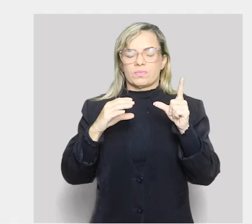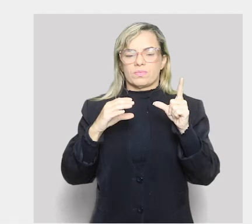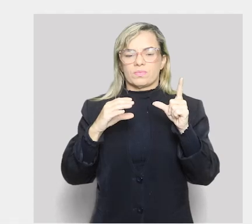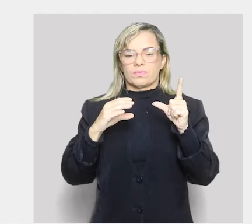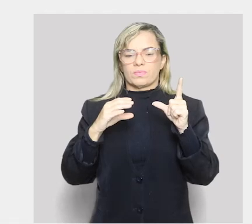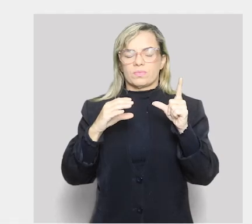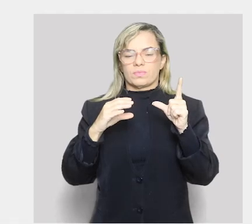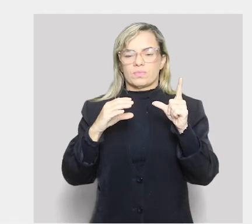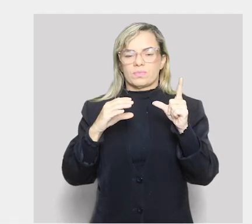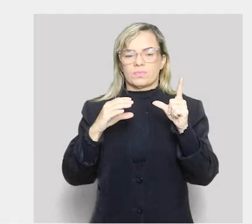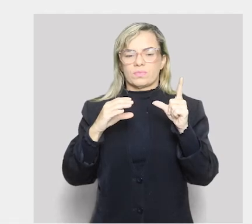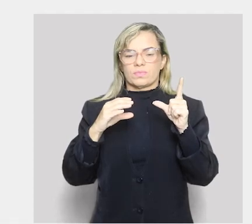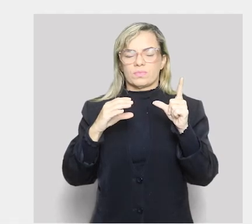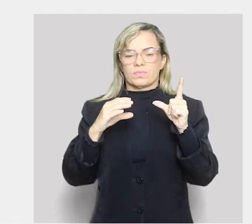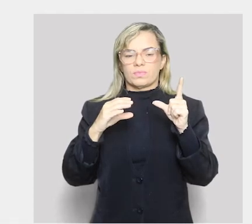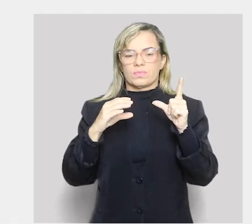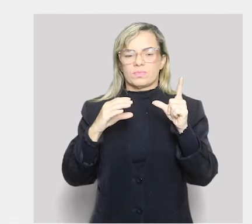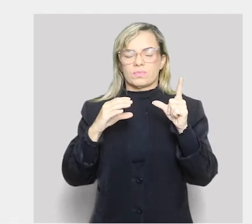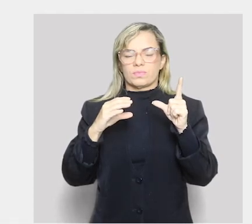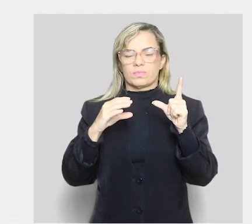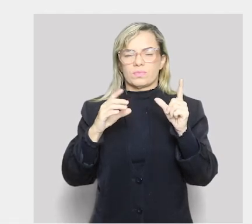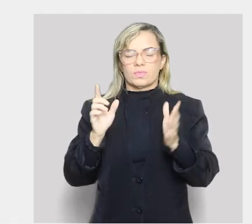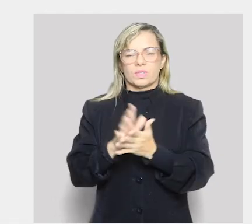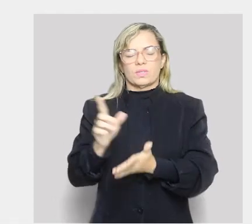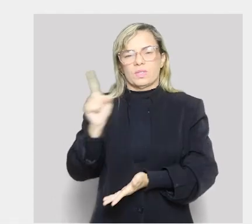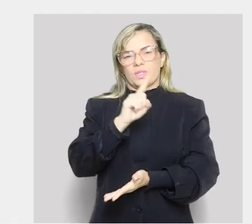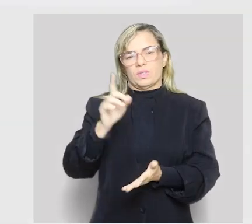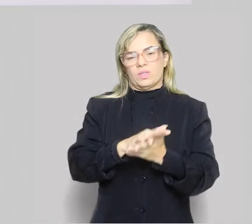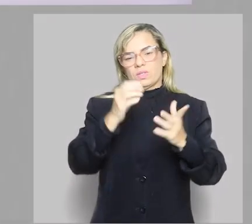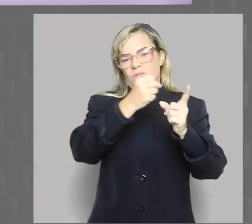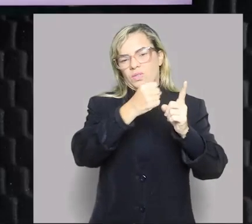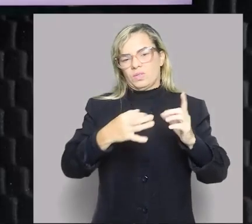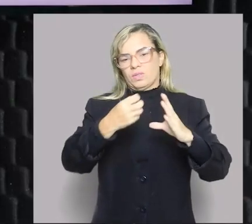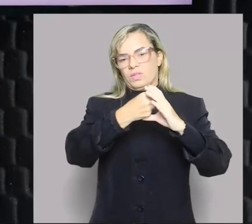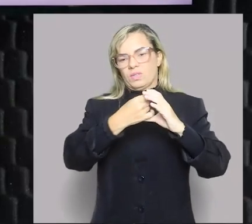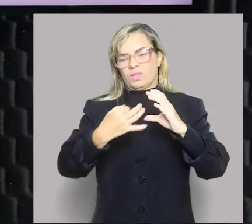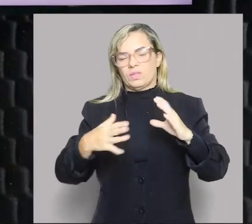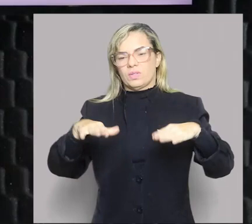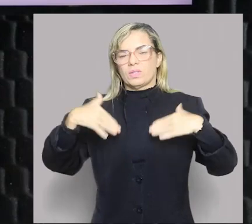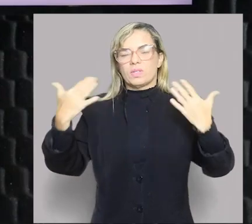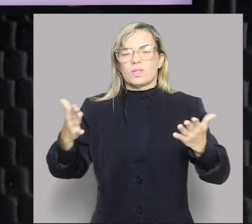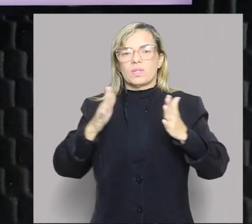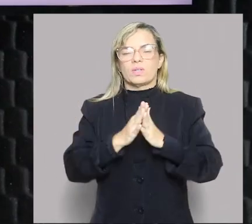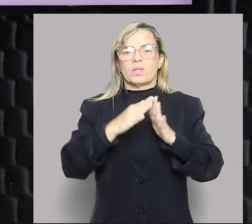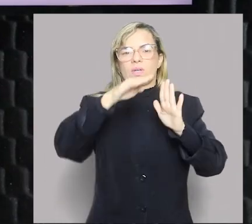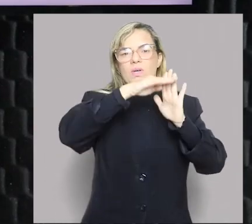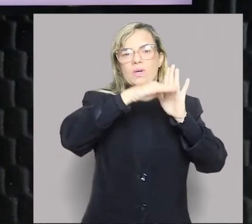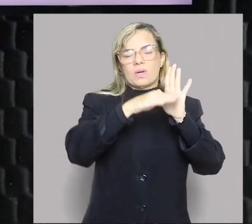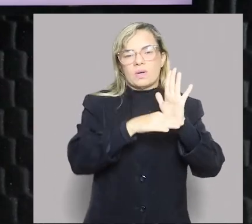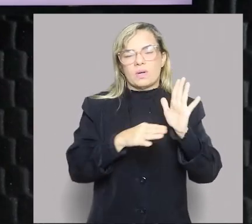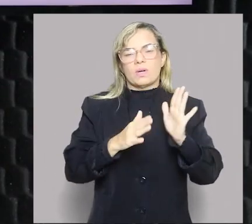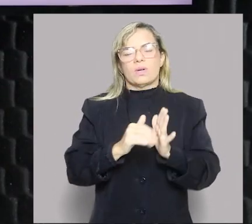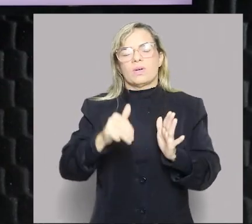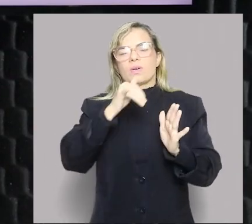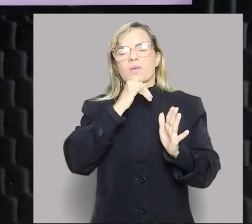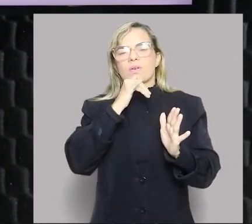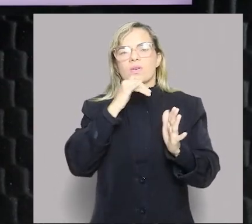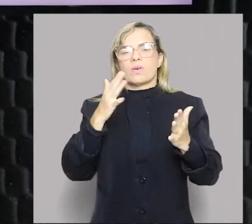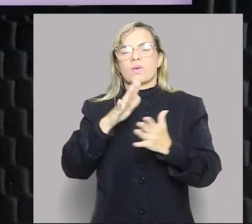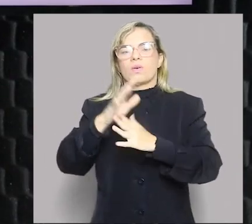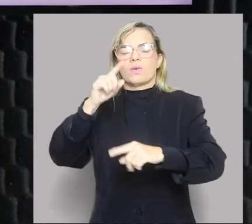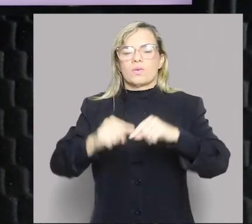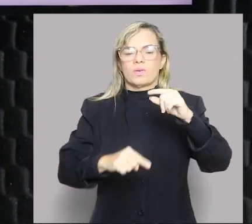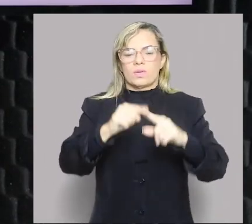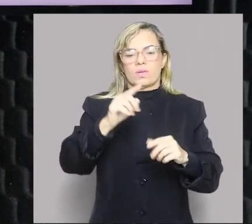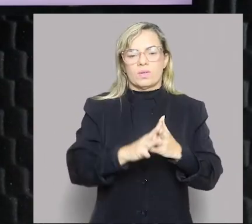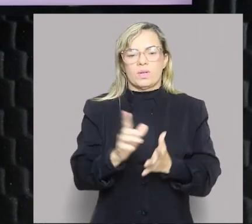considerados obsoletos pelo mercado. Ele não vai descrever essas características, ele vai citar quais são esses produtos, mas ele não vai